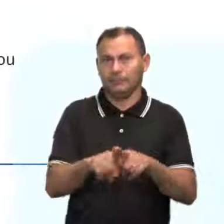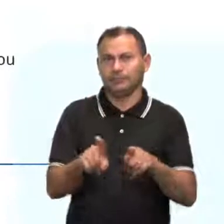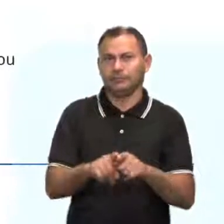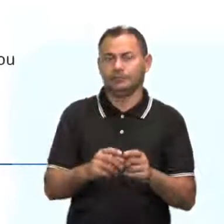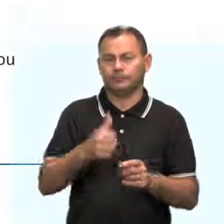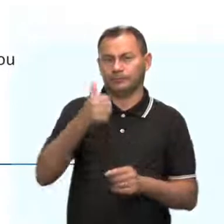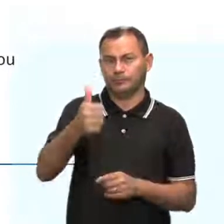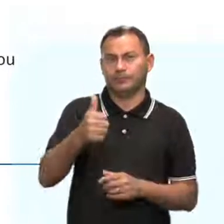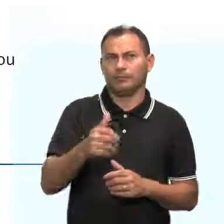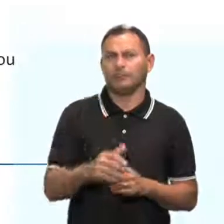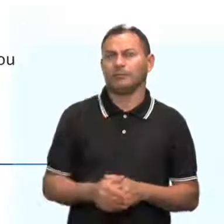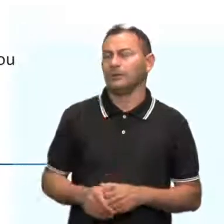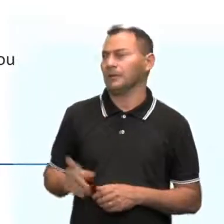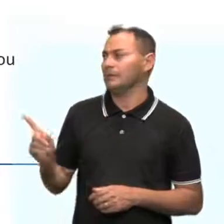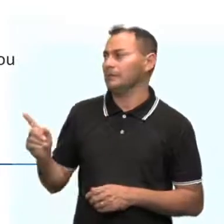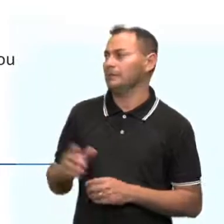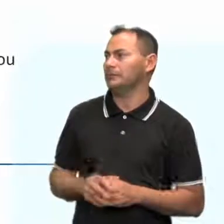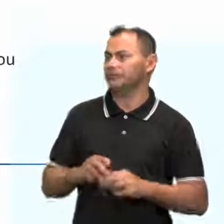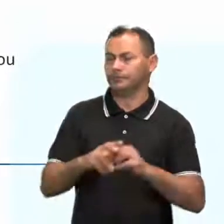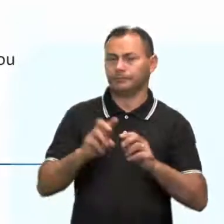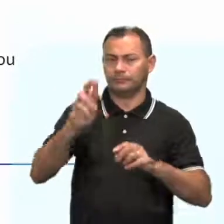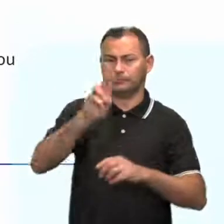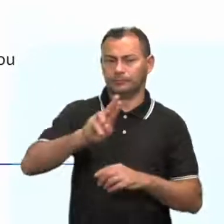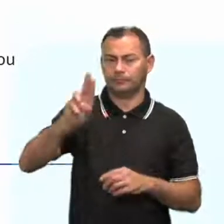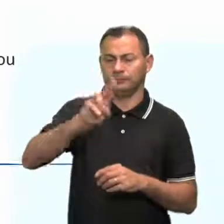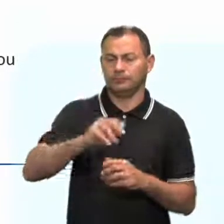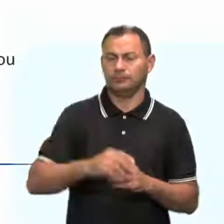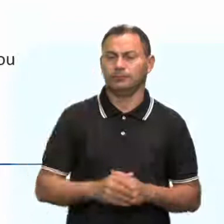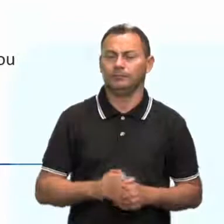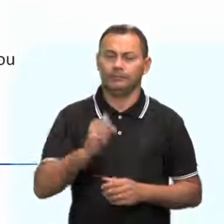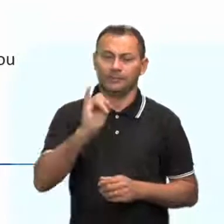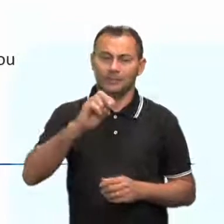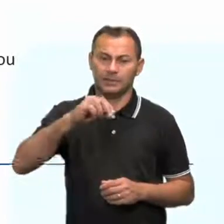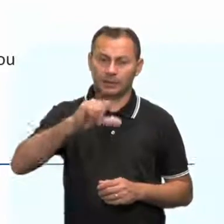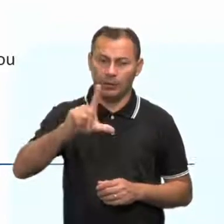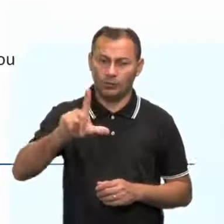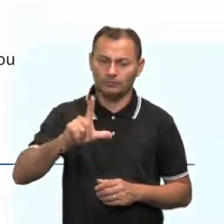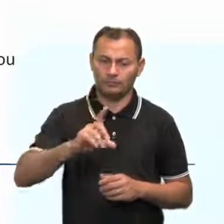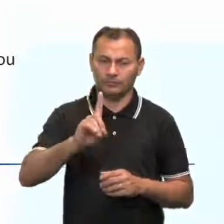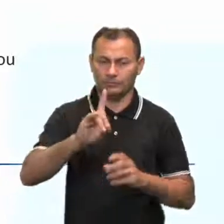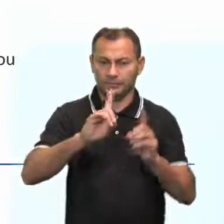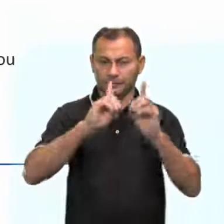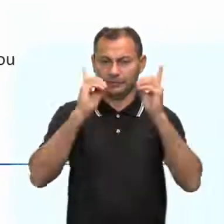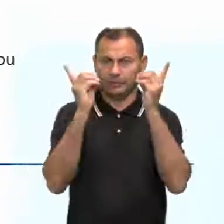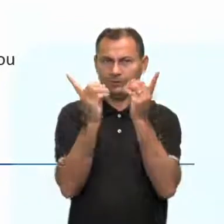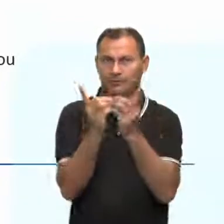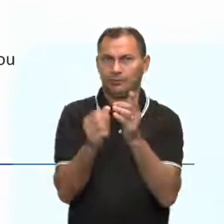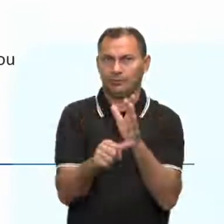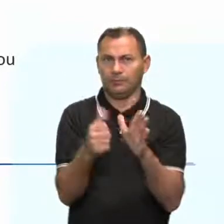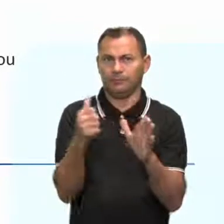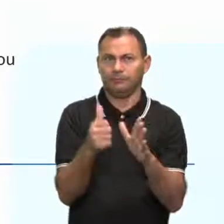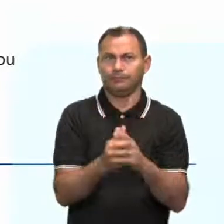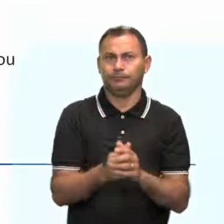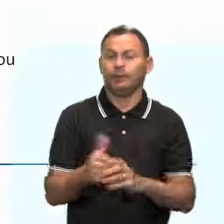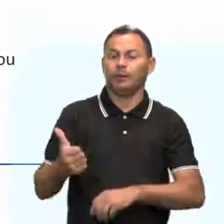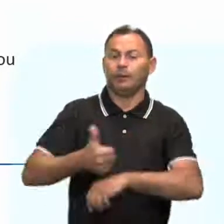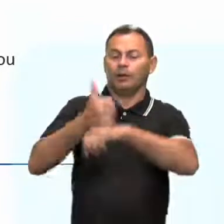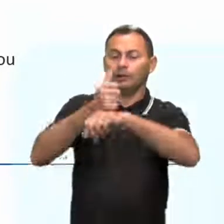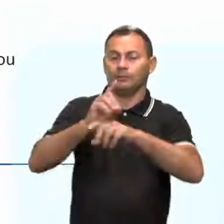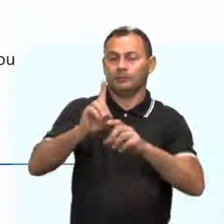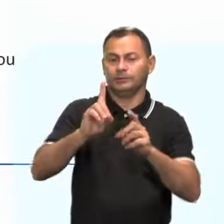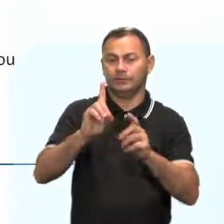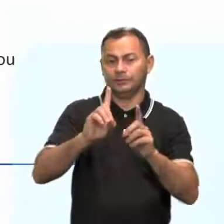as vantagens de se utilizar o sinal digital. Primeiro, em qualidade de